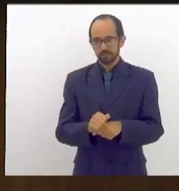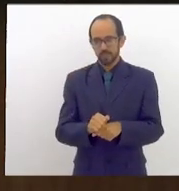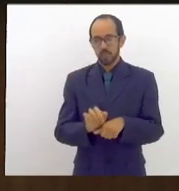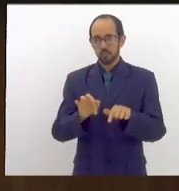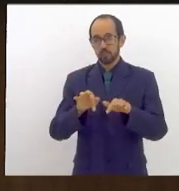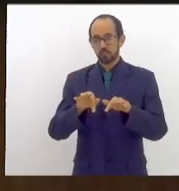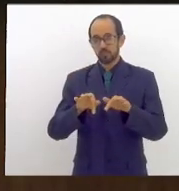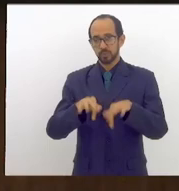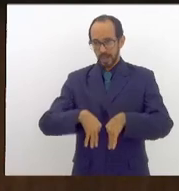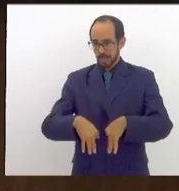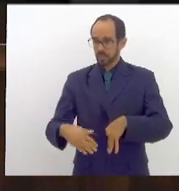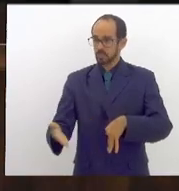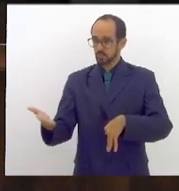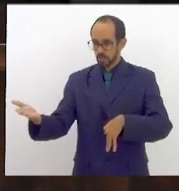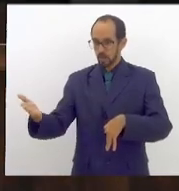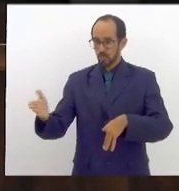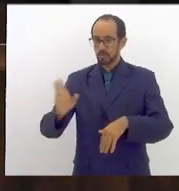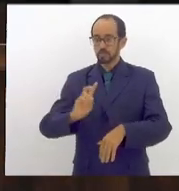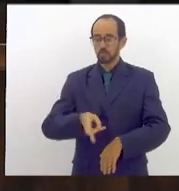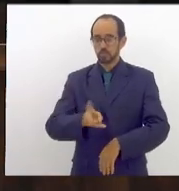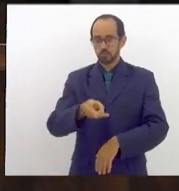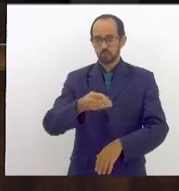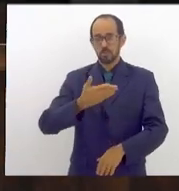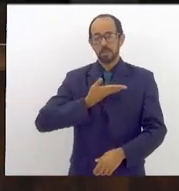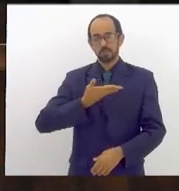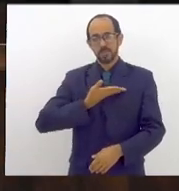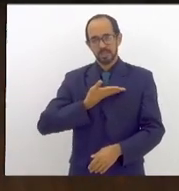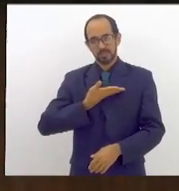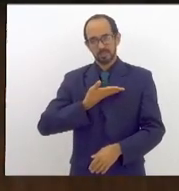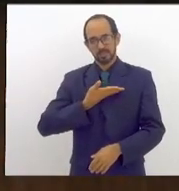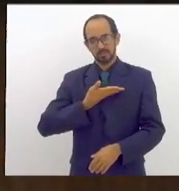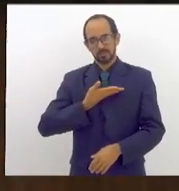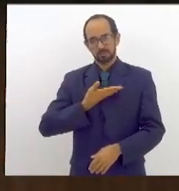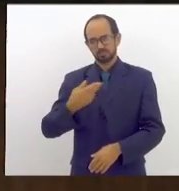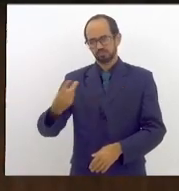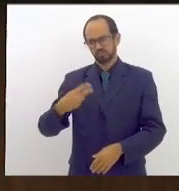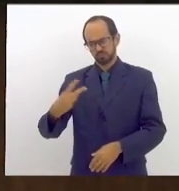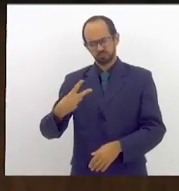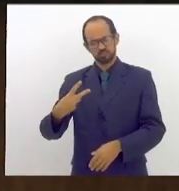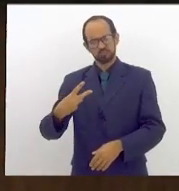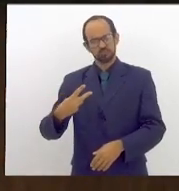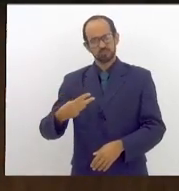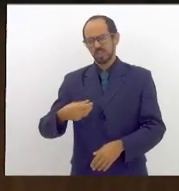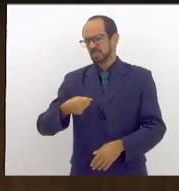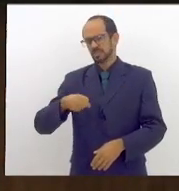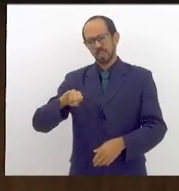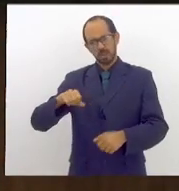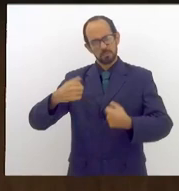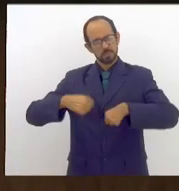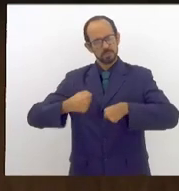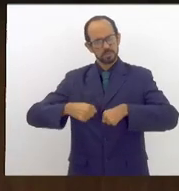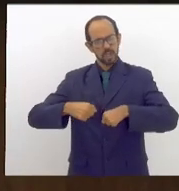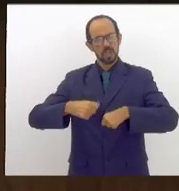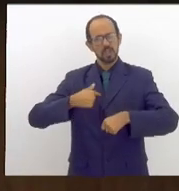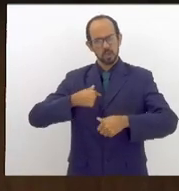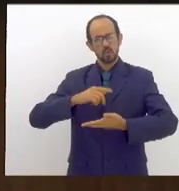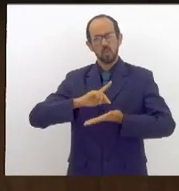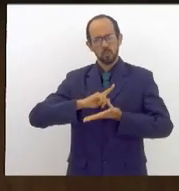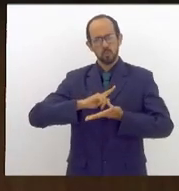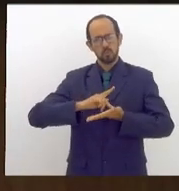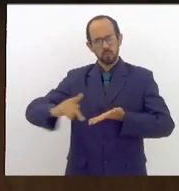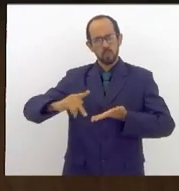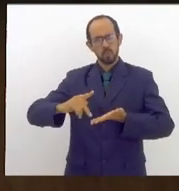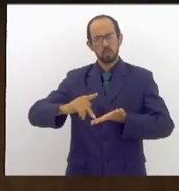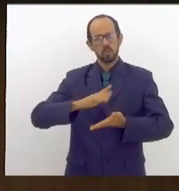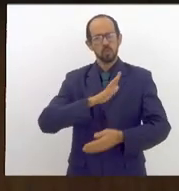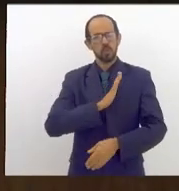mas continua a nossa amizade conta comigo é de uma pureza muito grande que eu tenho carrego dentro